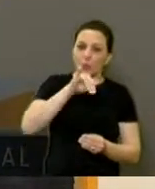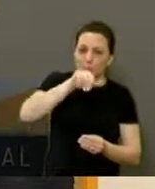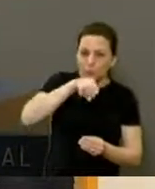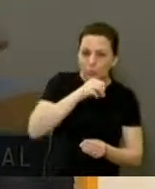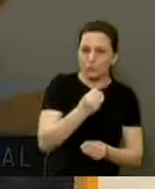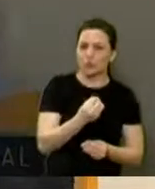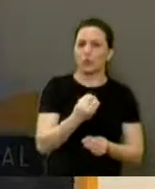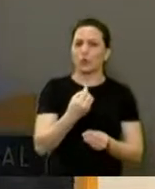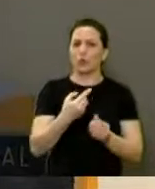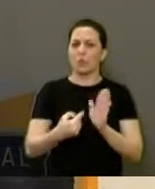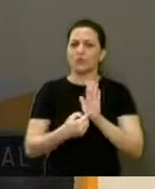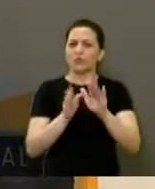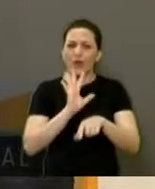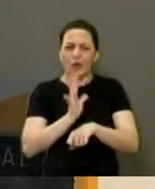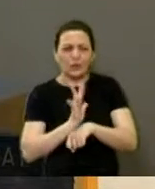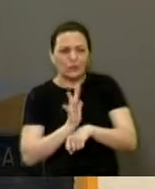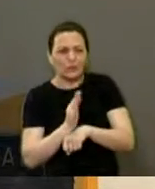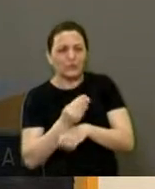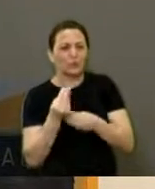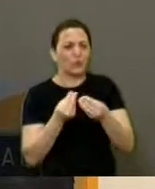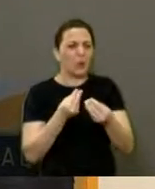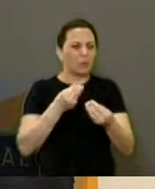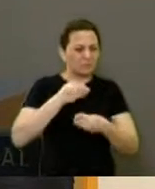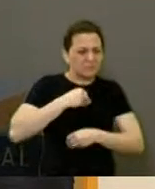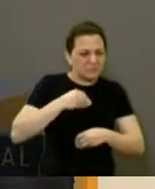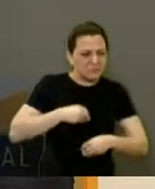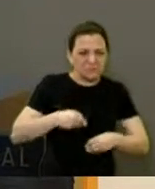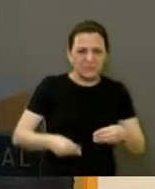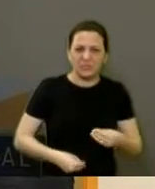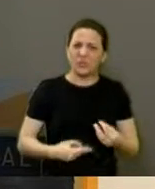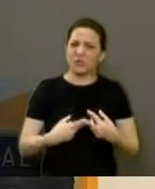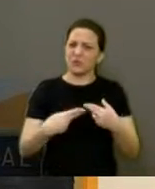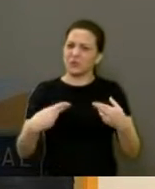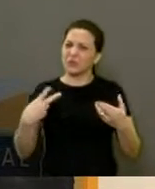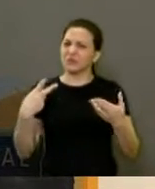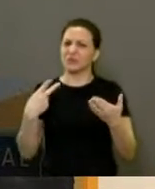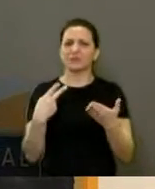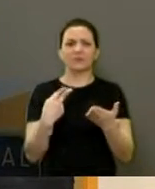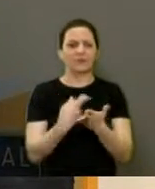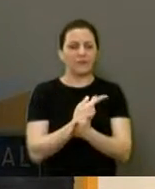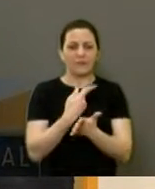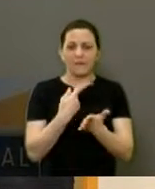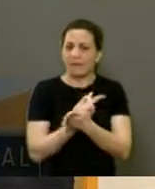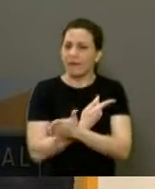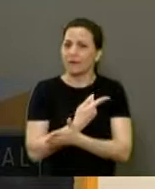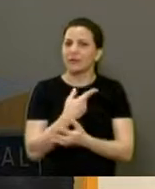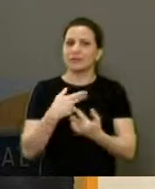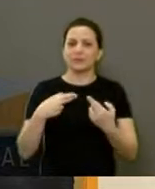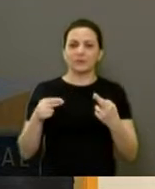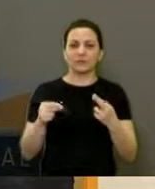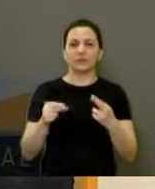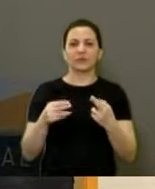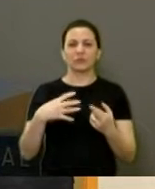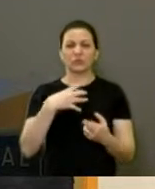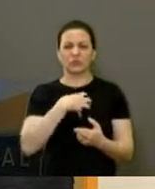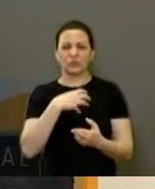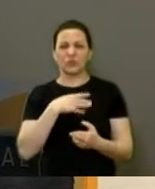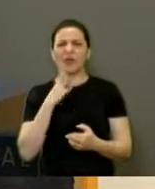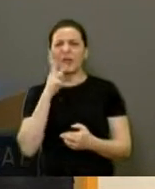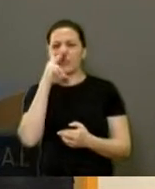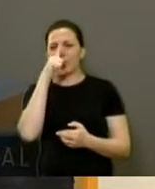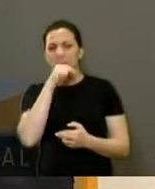gosto. Acho as críticas do Alberto extremamente pertinentes no sentido da demora